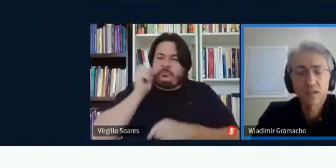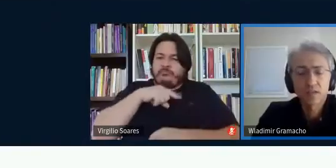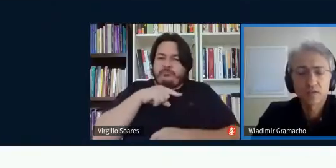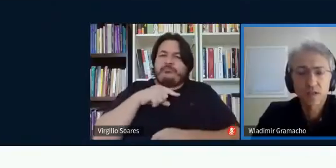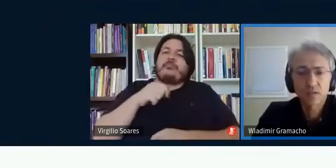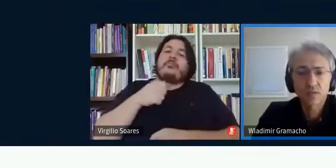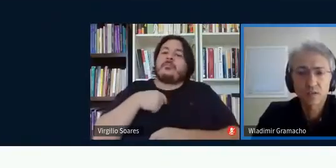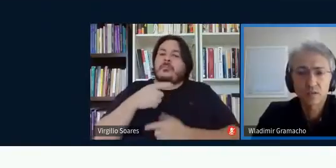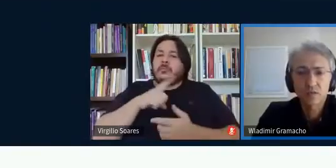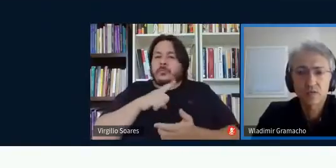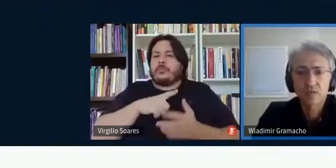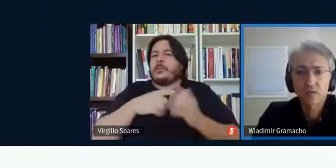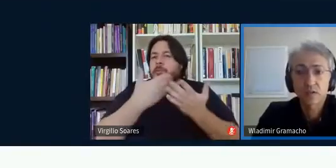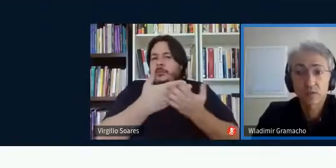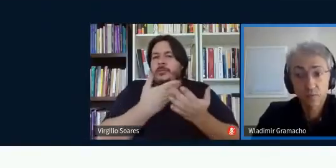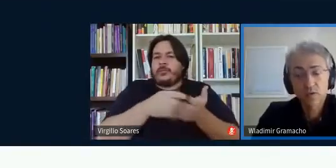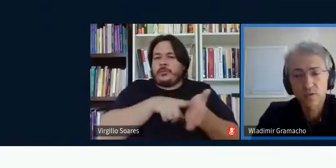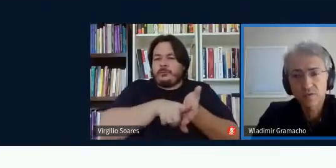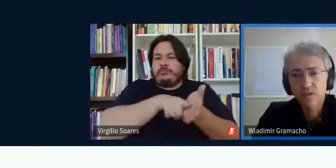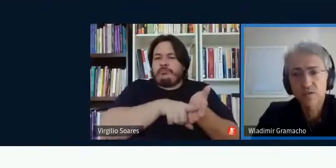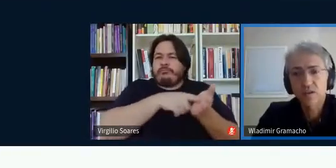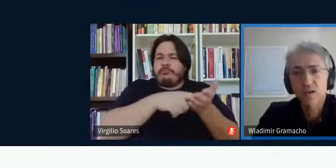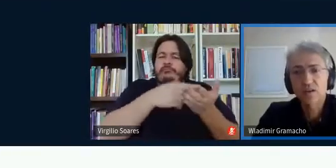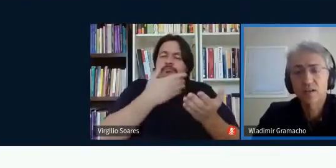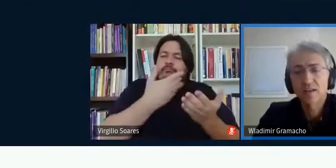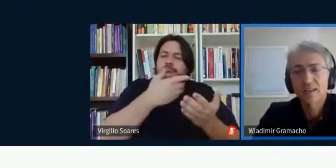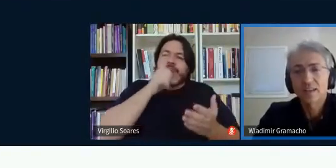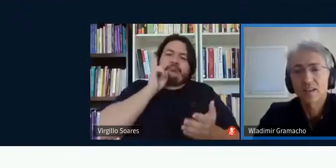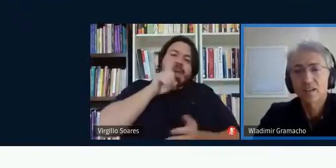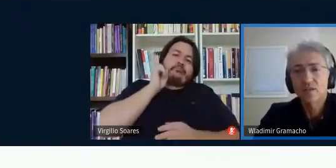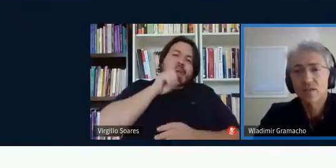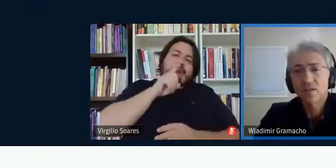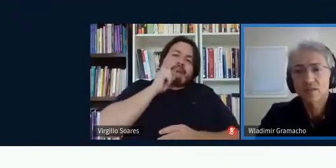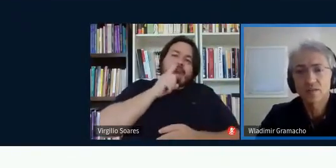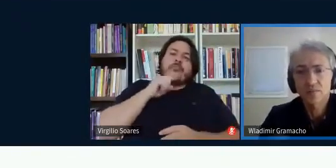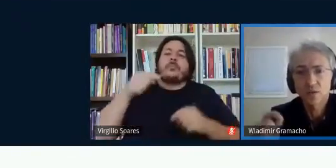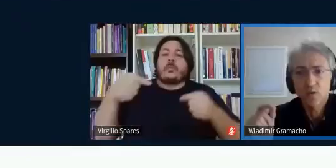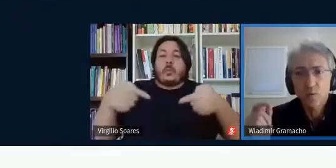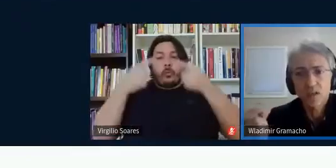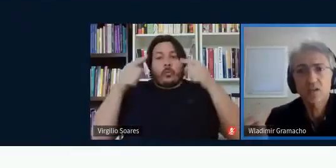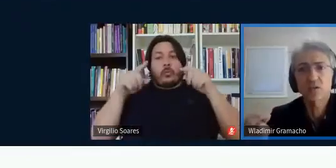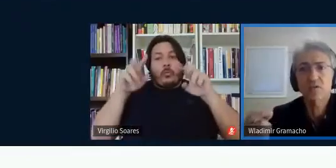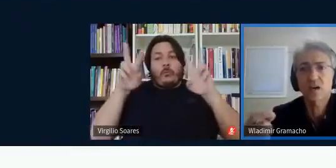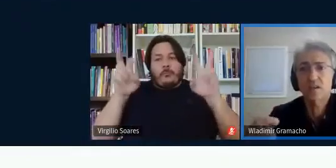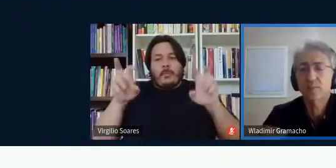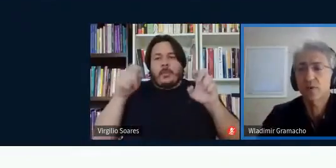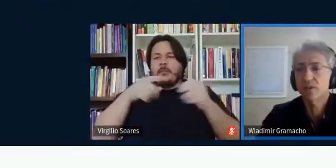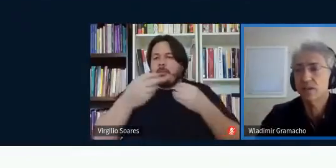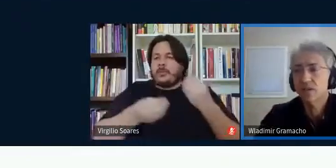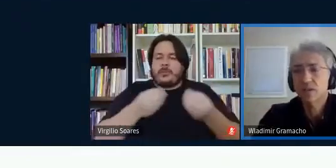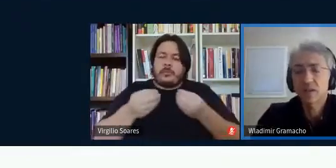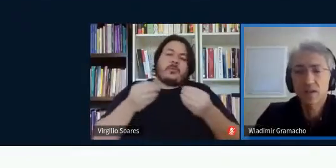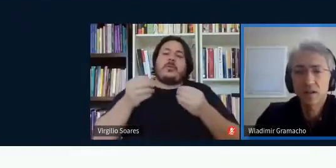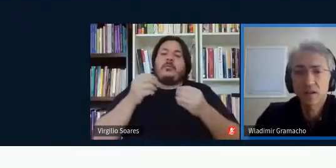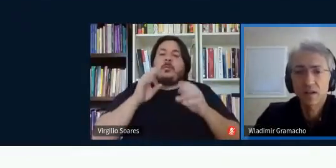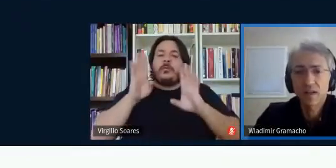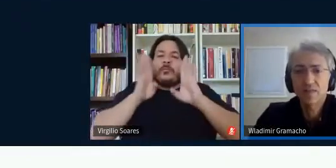recém-publicado nos Estados Unidos, sobre a Covid já, que diz como as redes sociais